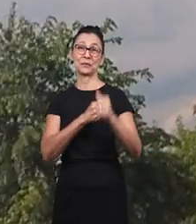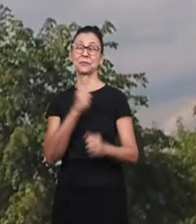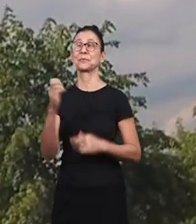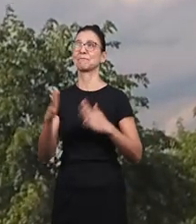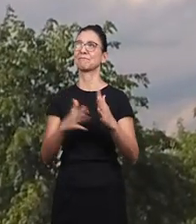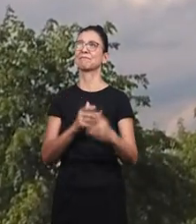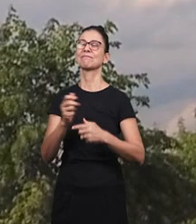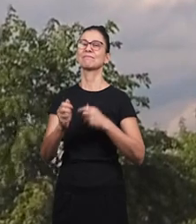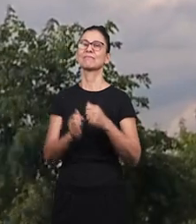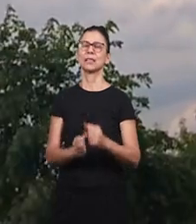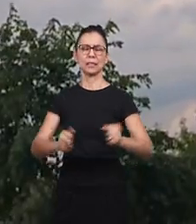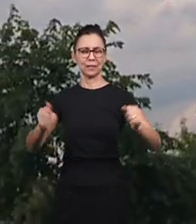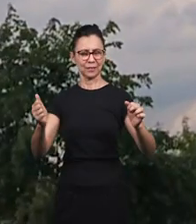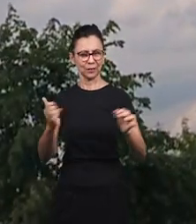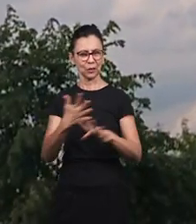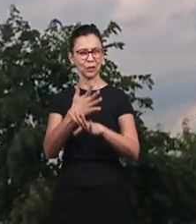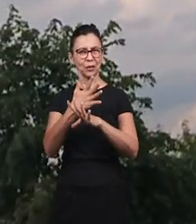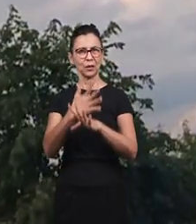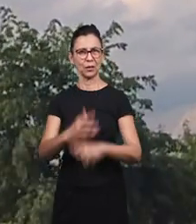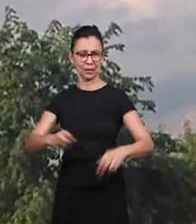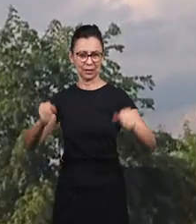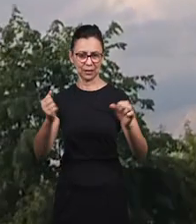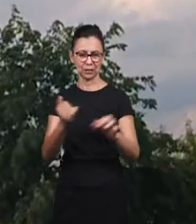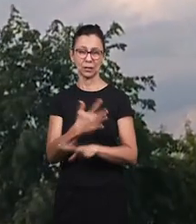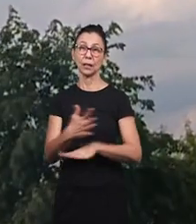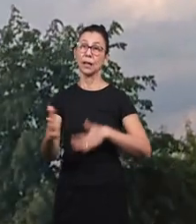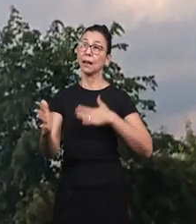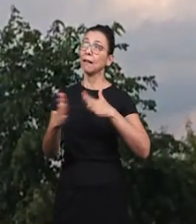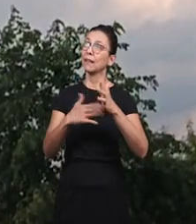Glória, glória, aleluia.